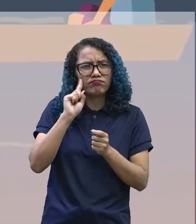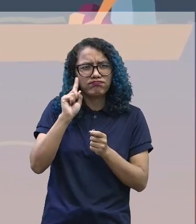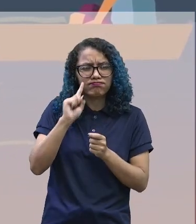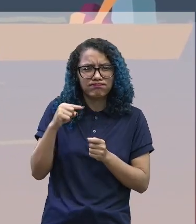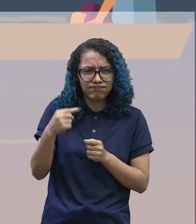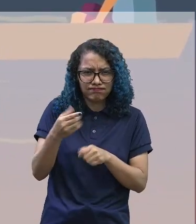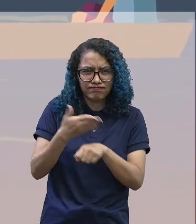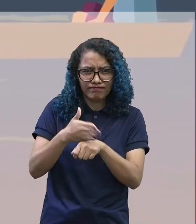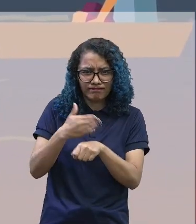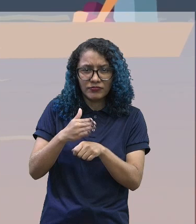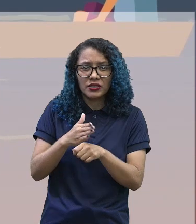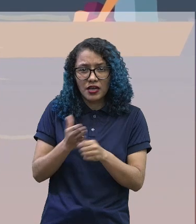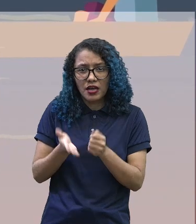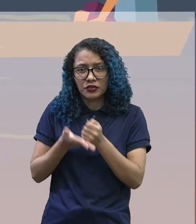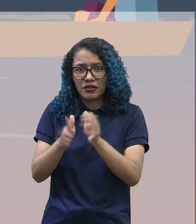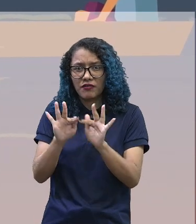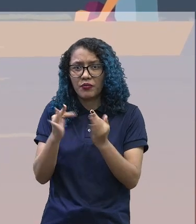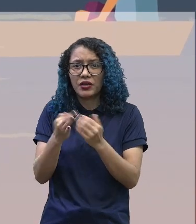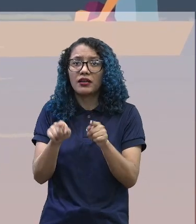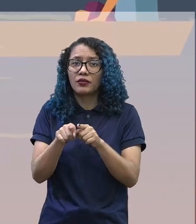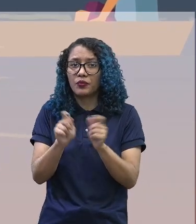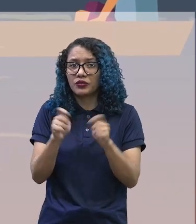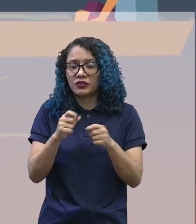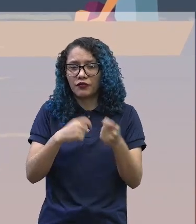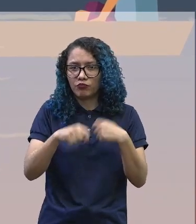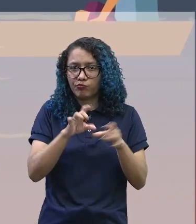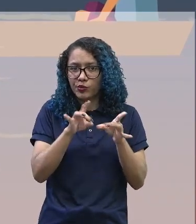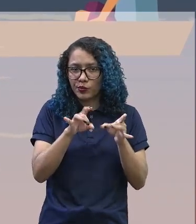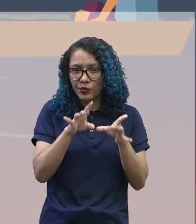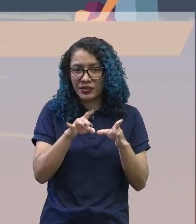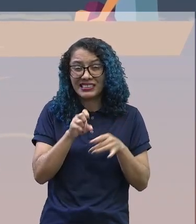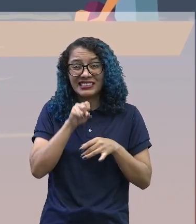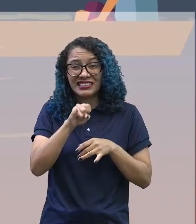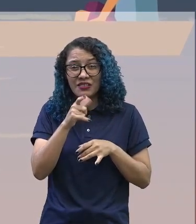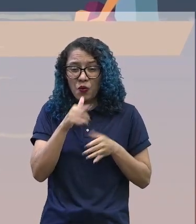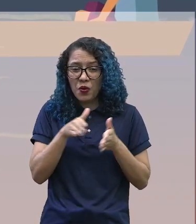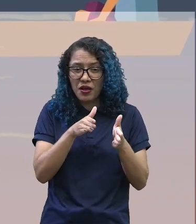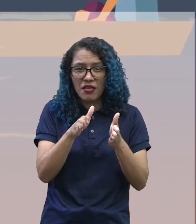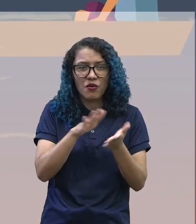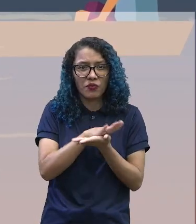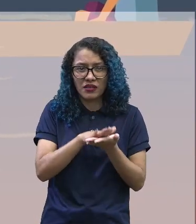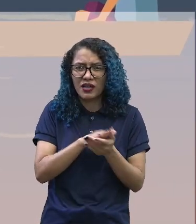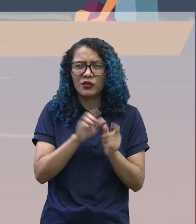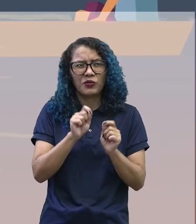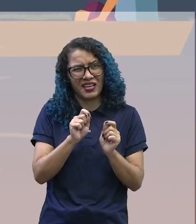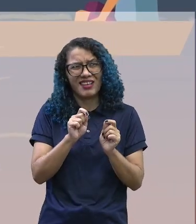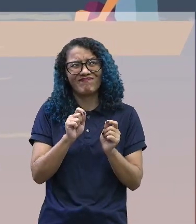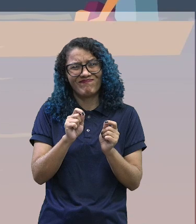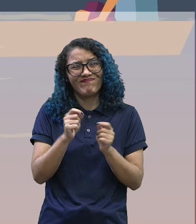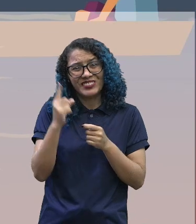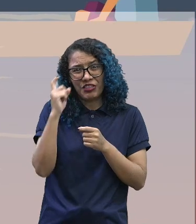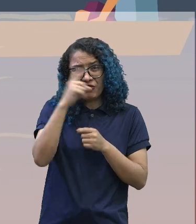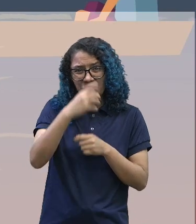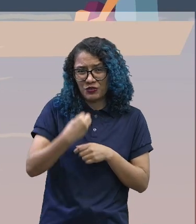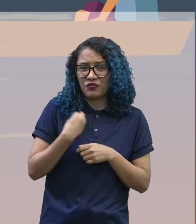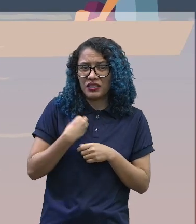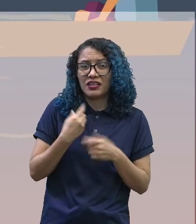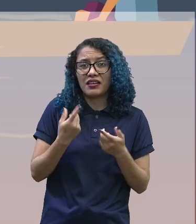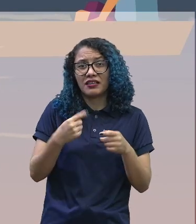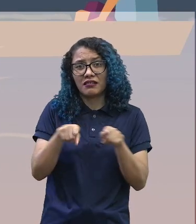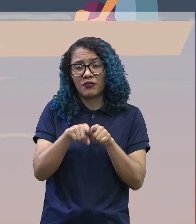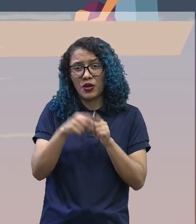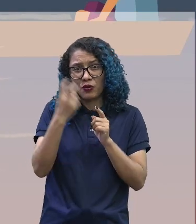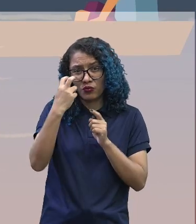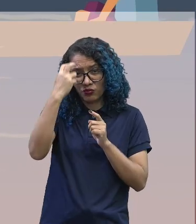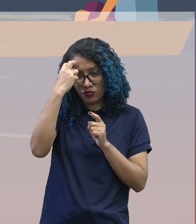e abastece os mercados locais. Sem o rio, o sustento seria mais difícil e a cultura da pesca perderia seu